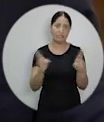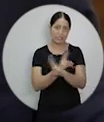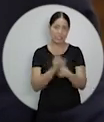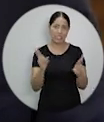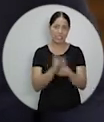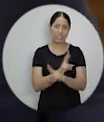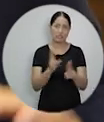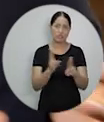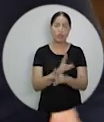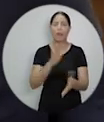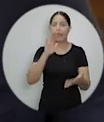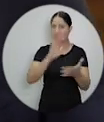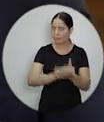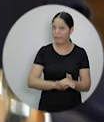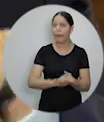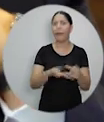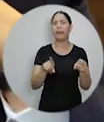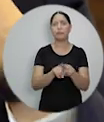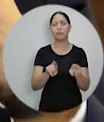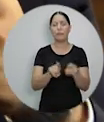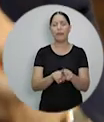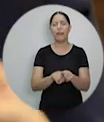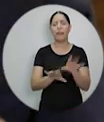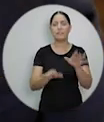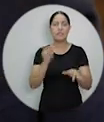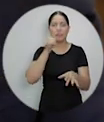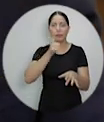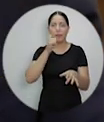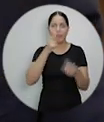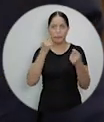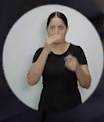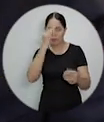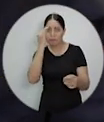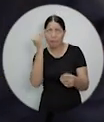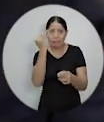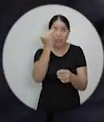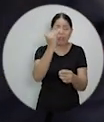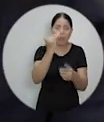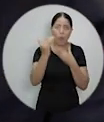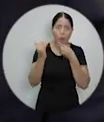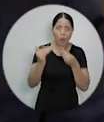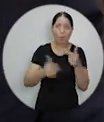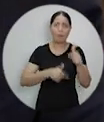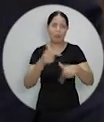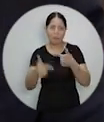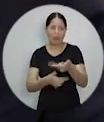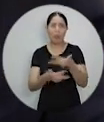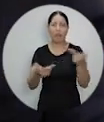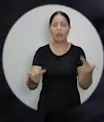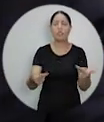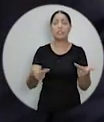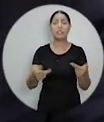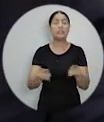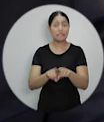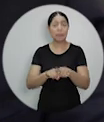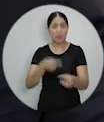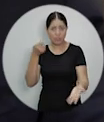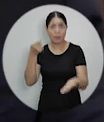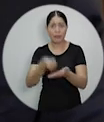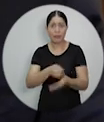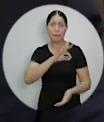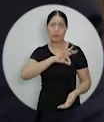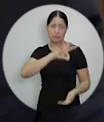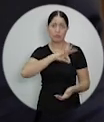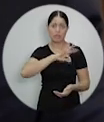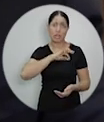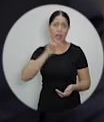relações matrimoniais ou da submissão da mulher na relação do trabalho, ainda no pagamento